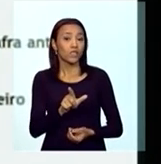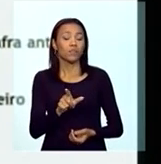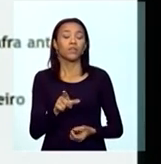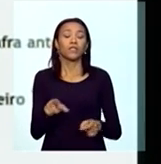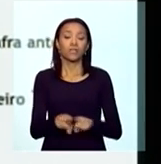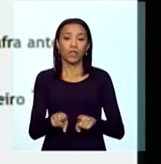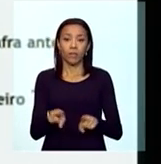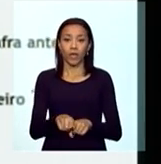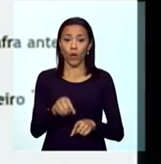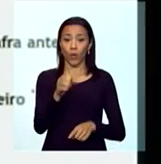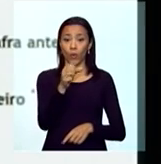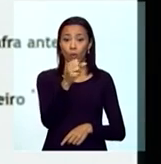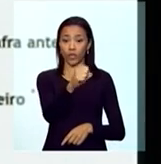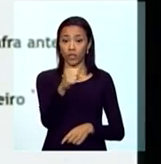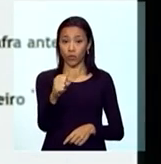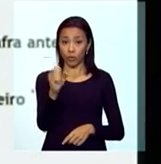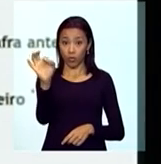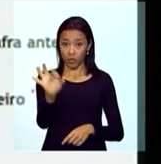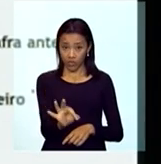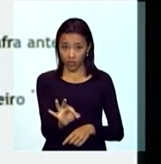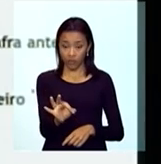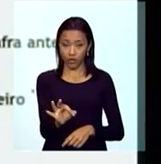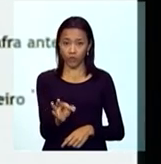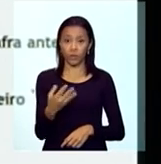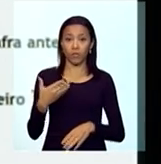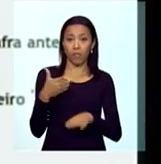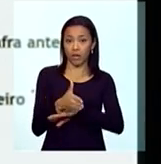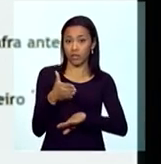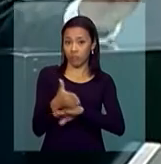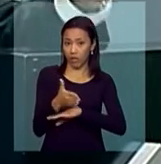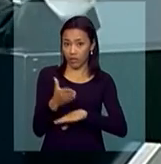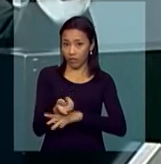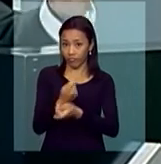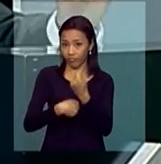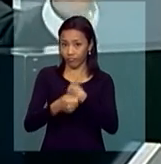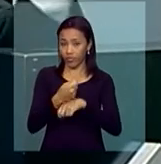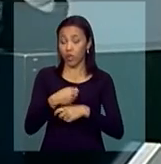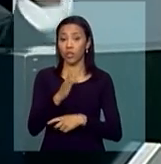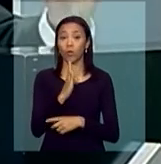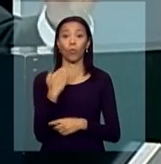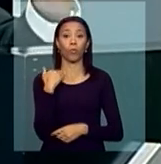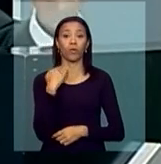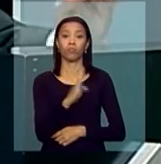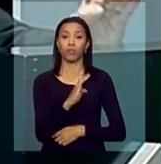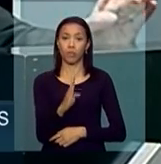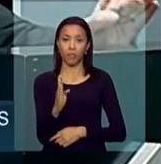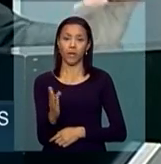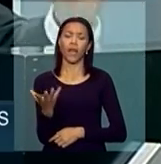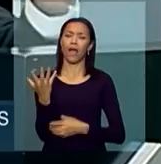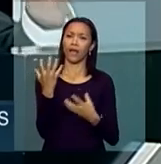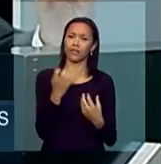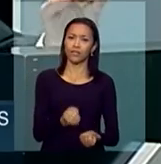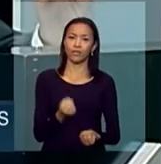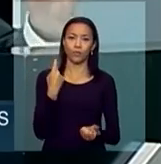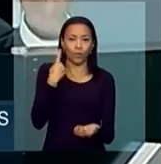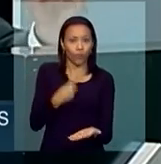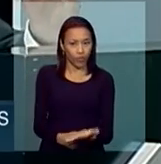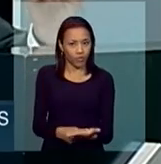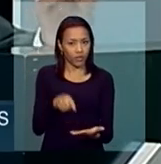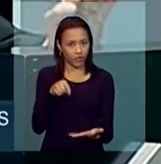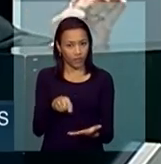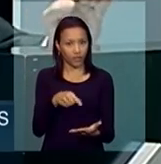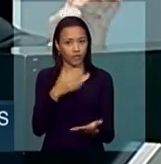temos 88% de participação no sistema financeiro. O Banco do Brasil abraçou o programa de